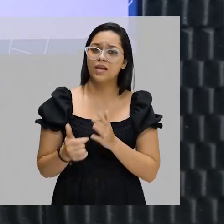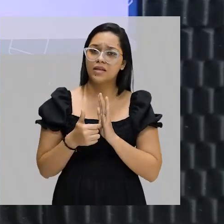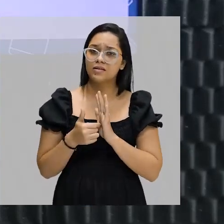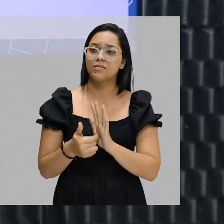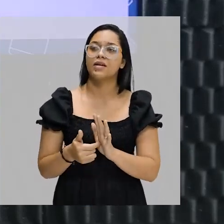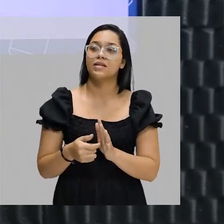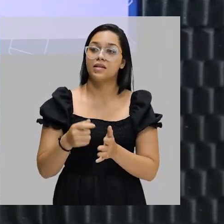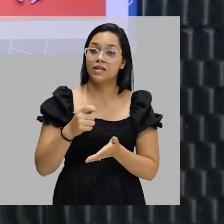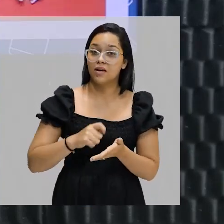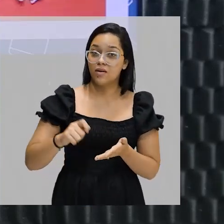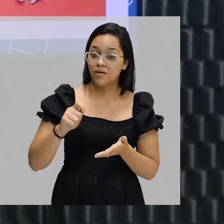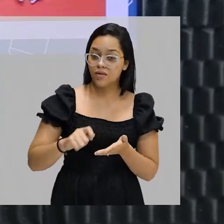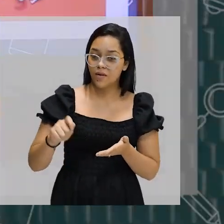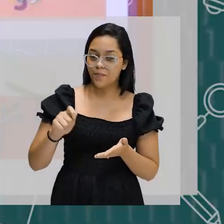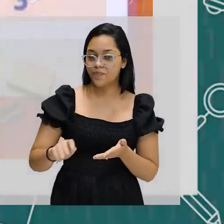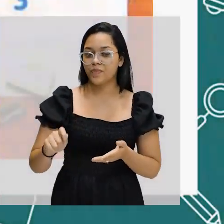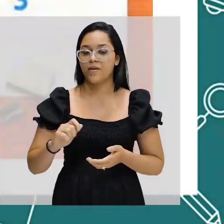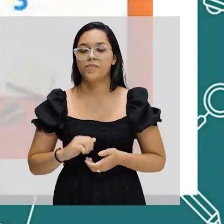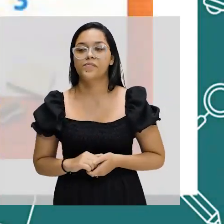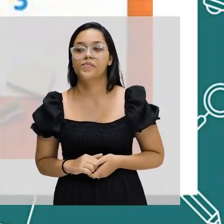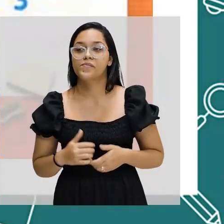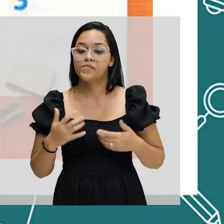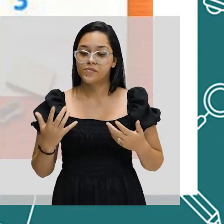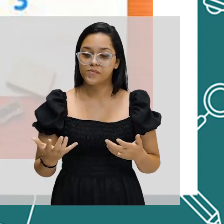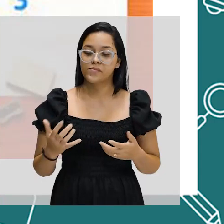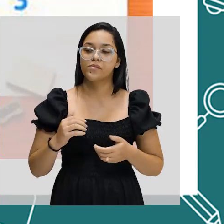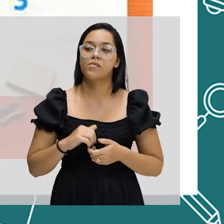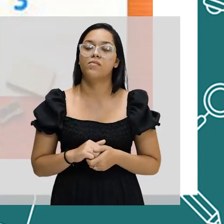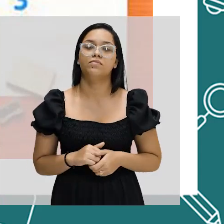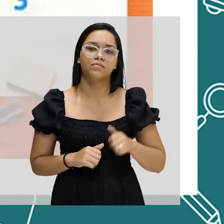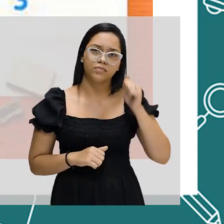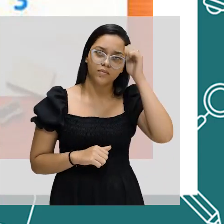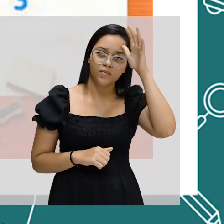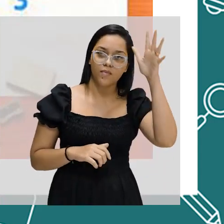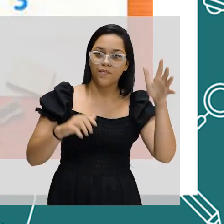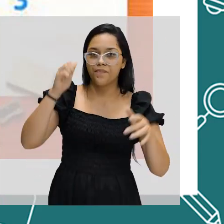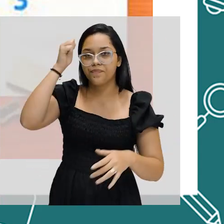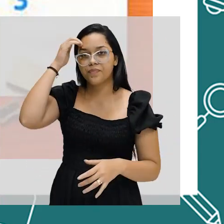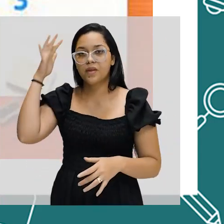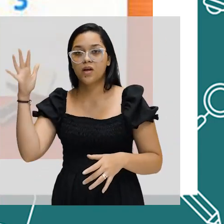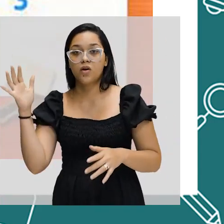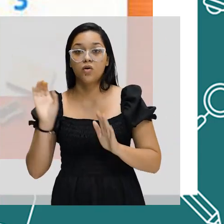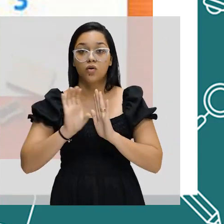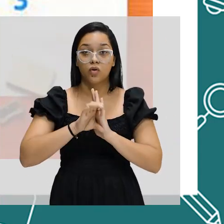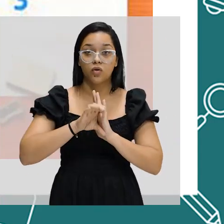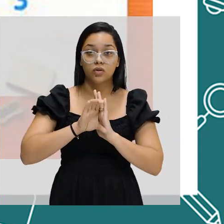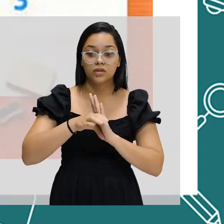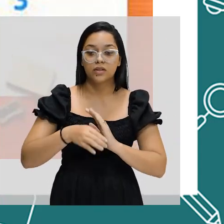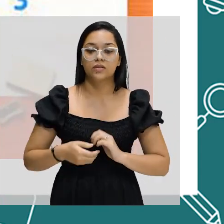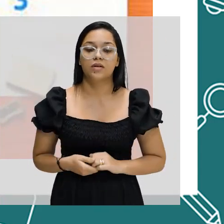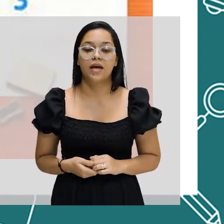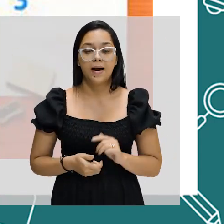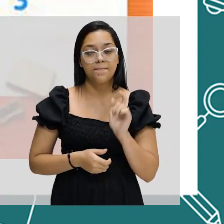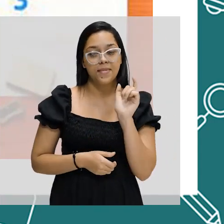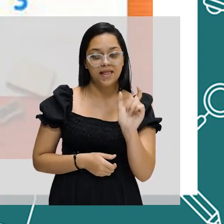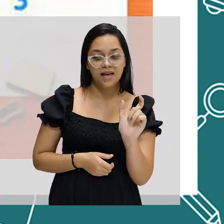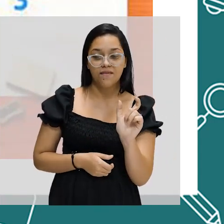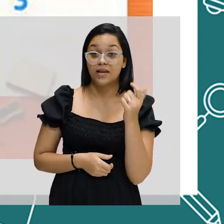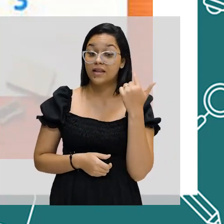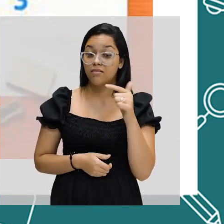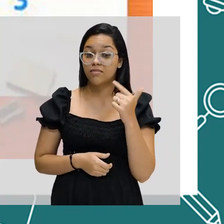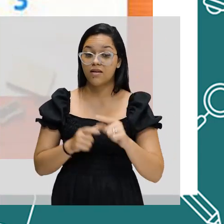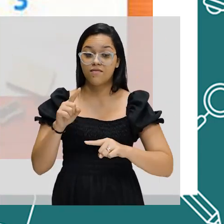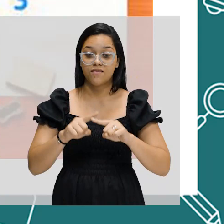na hora do texto escrito Tá certo então aqui interjeição vamos falar de conceito né é a palavra invariável né